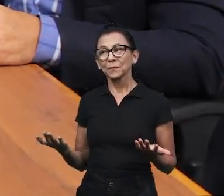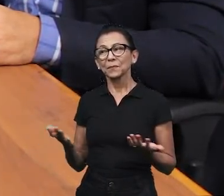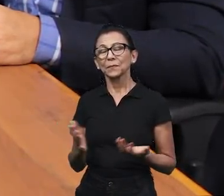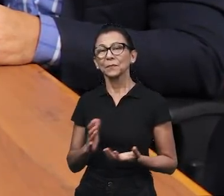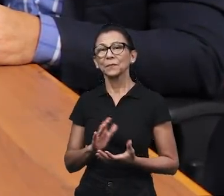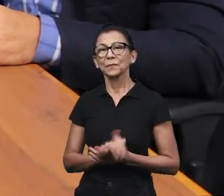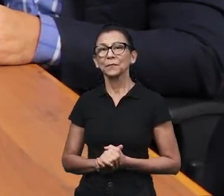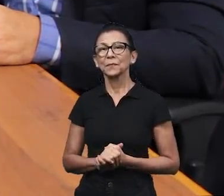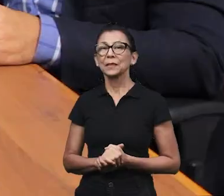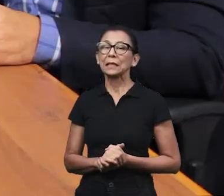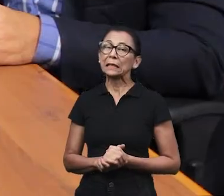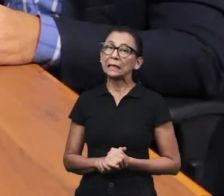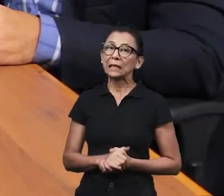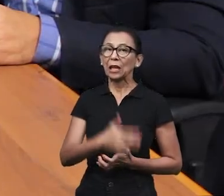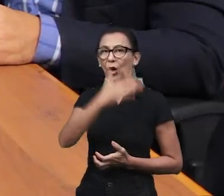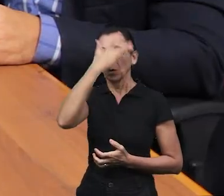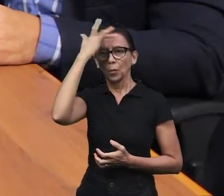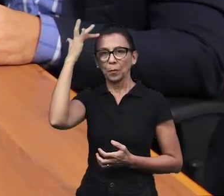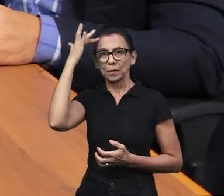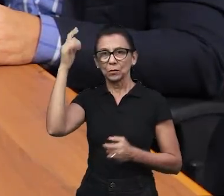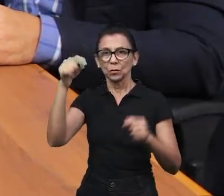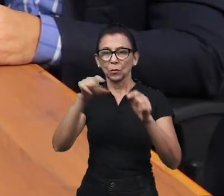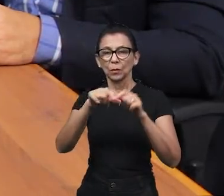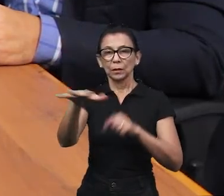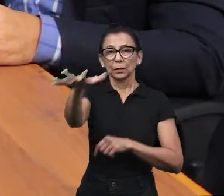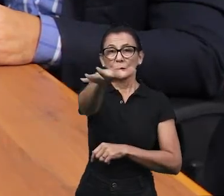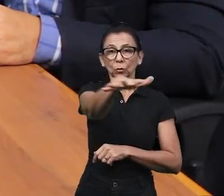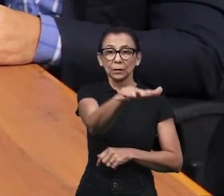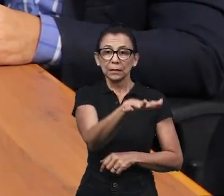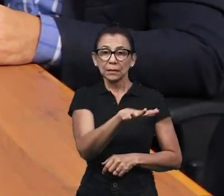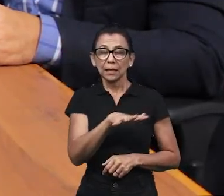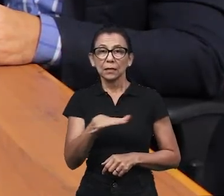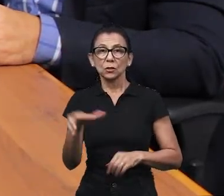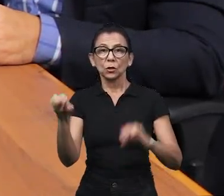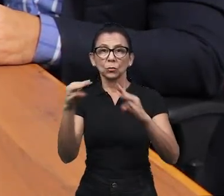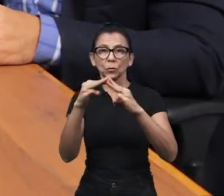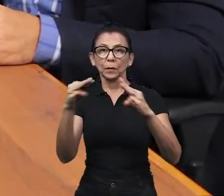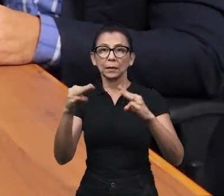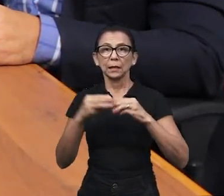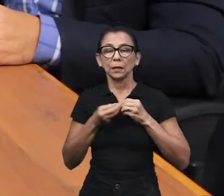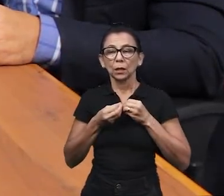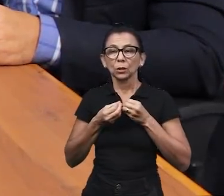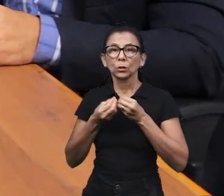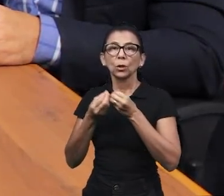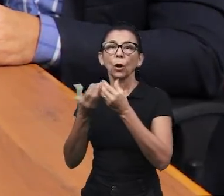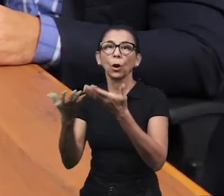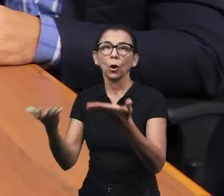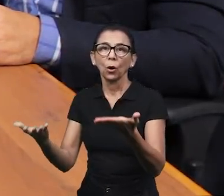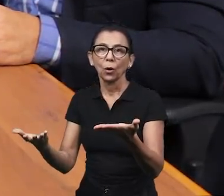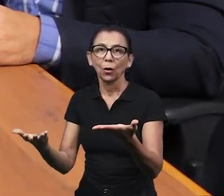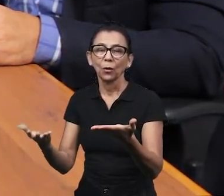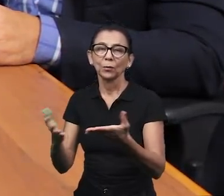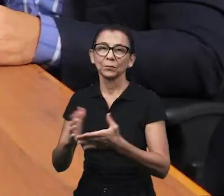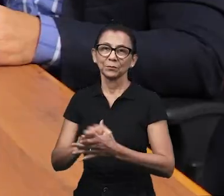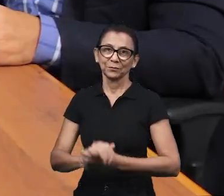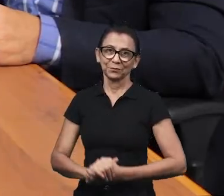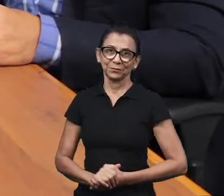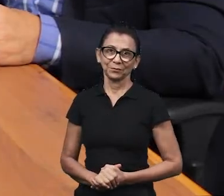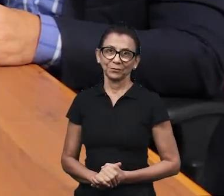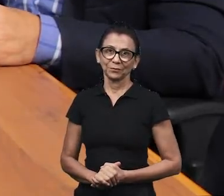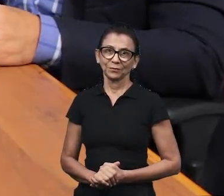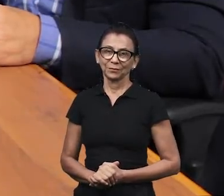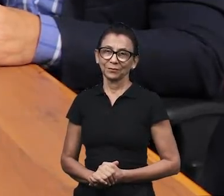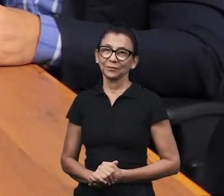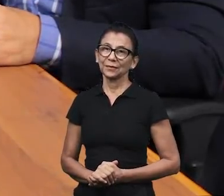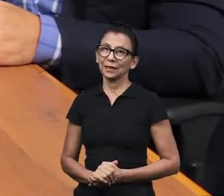ele tinha, mas o que ele olhou? Ele olhou lá na frente, por revelação, com certeza. Aquilo que estamos vivendo hoje, né? Não é? Então